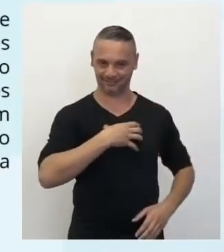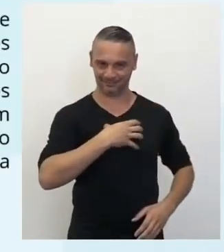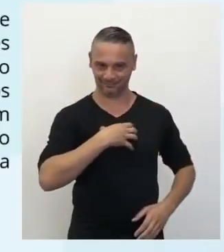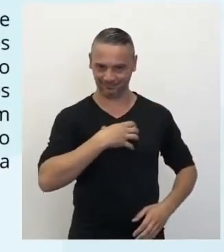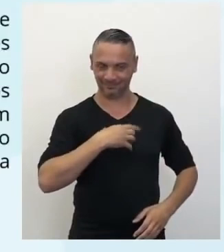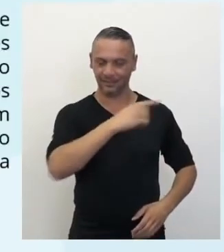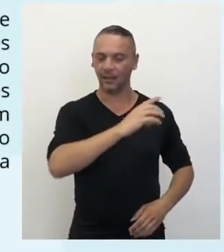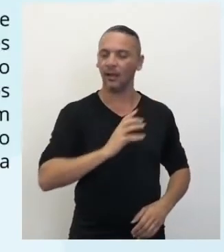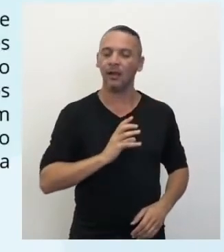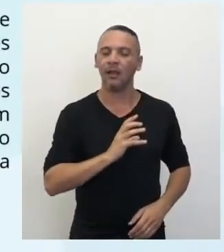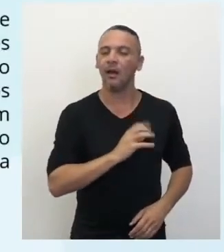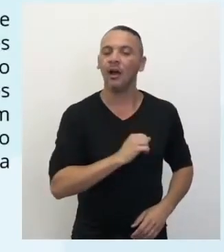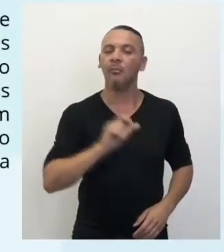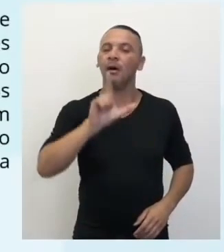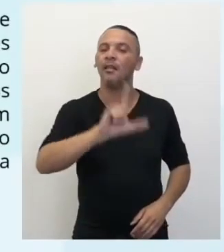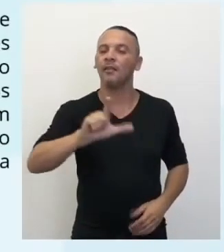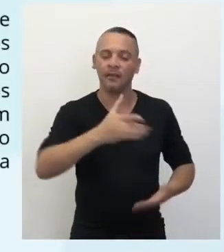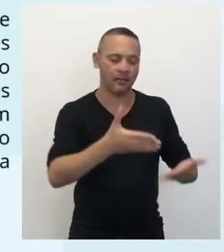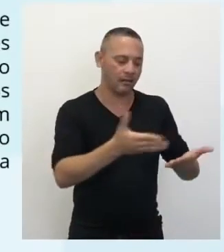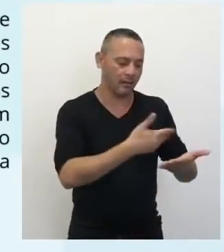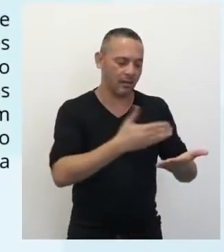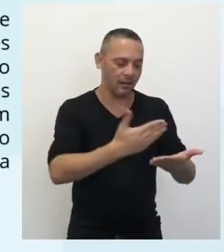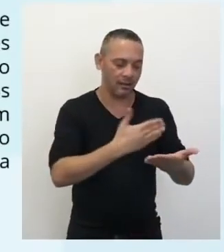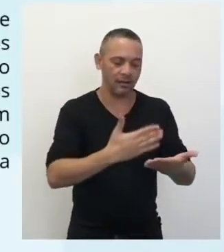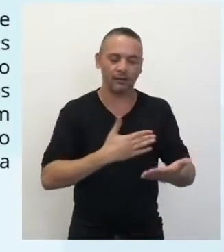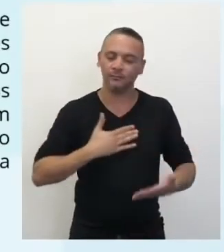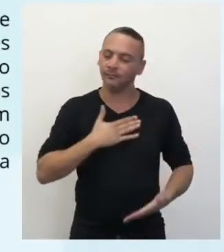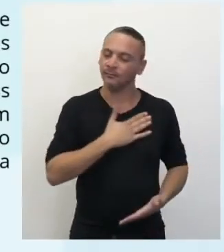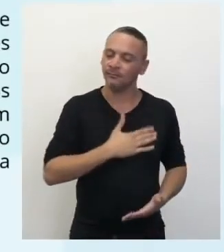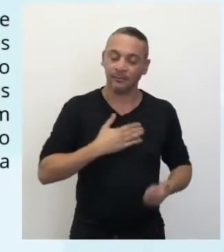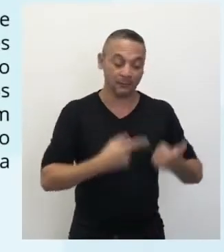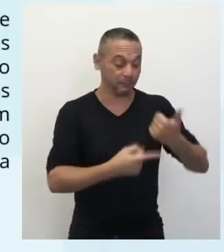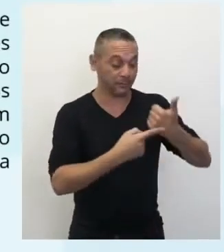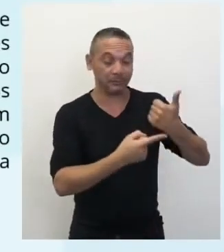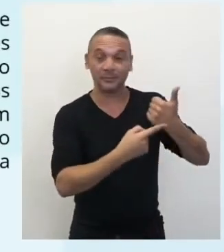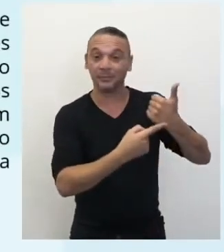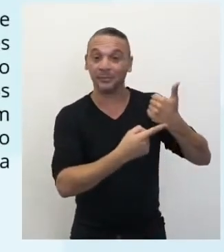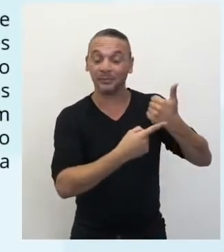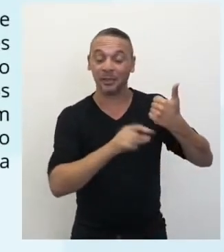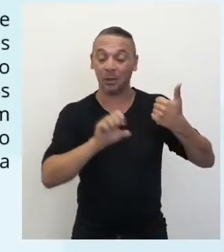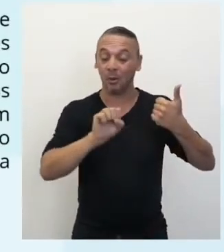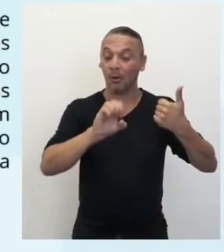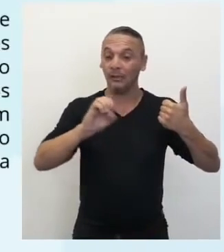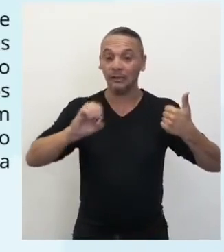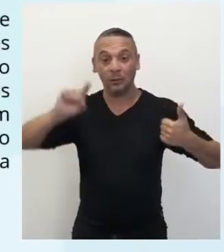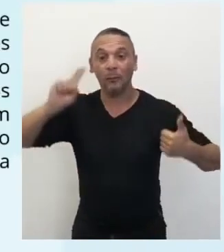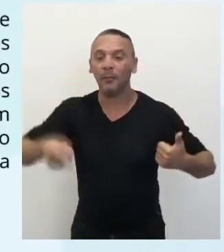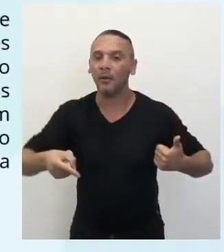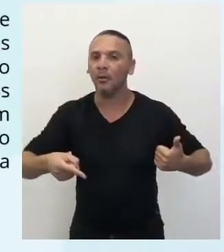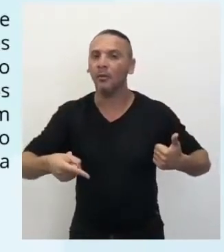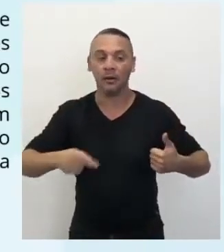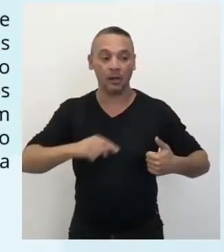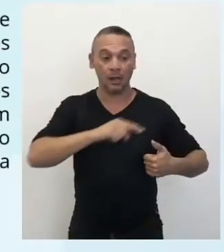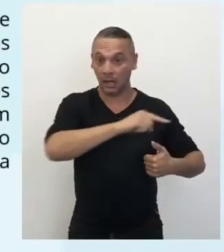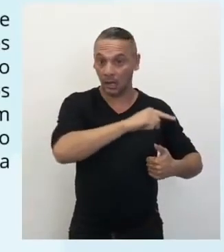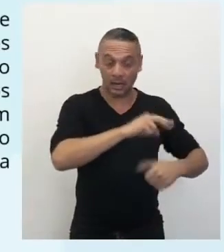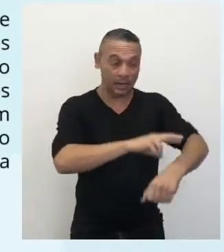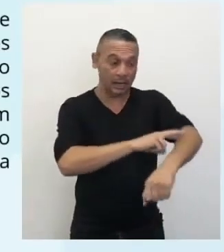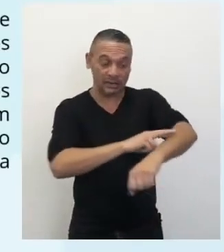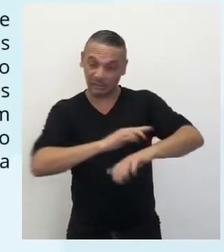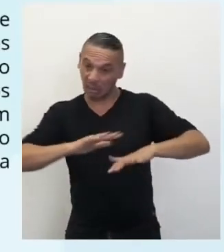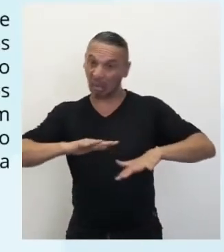por literatura, já ganhou mais de 800 mil seguidores após ser vítima de ataques racistas no